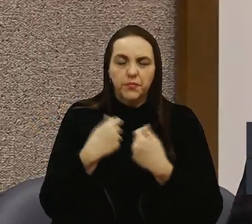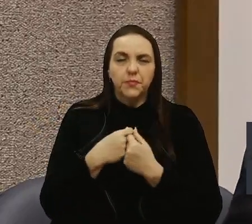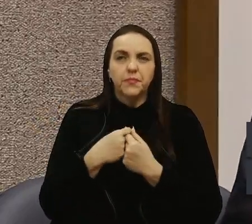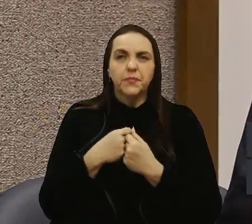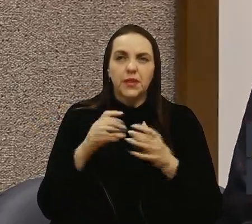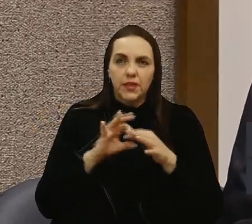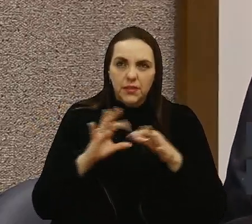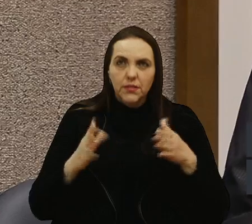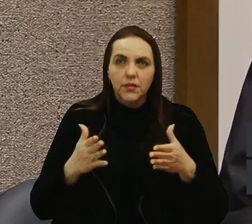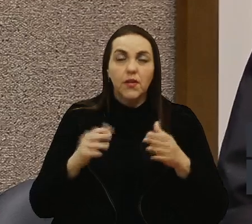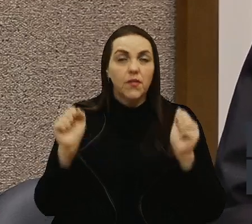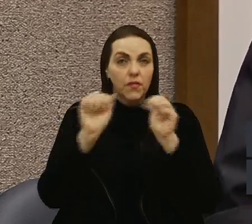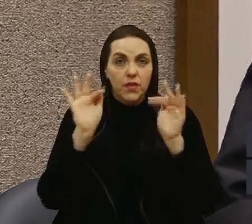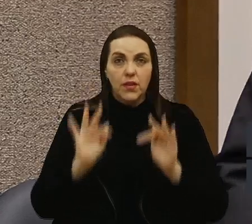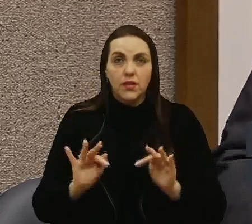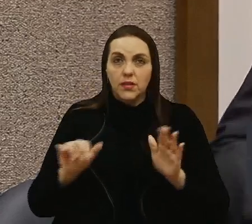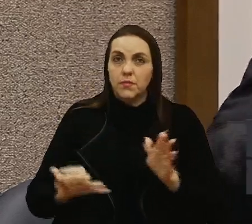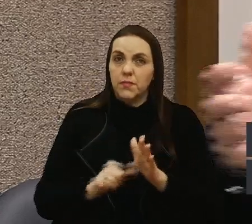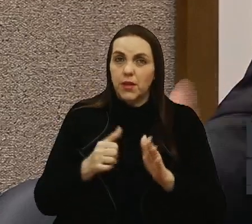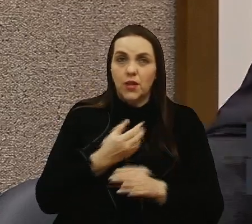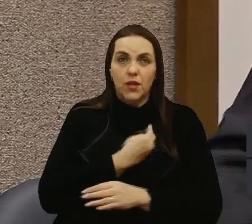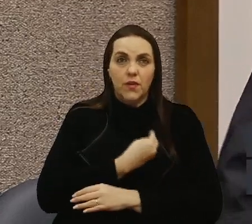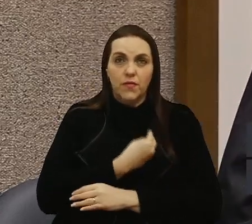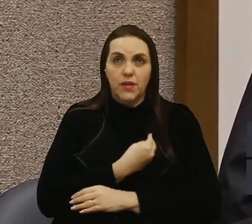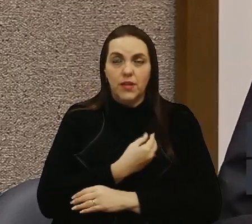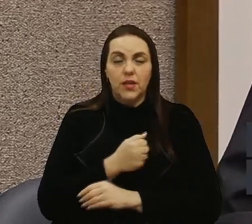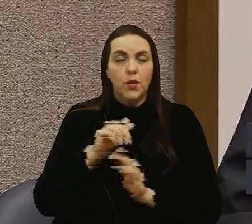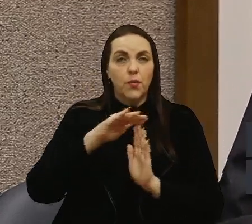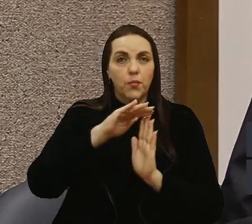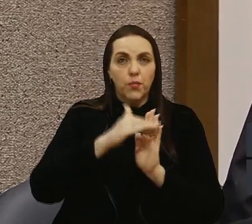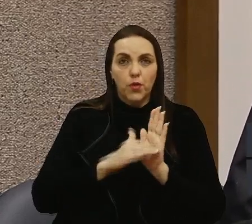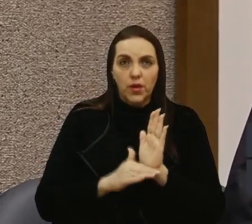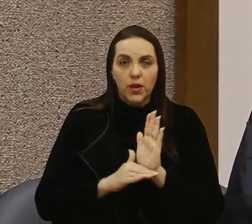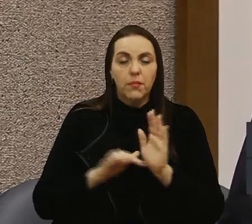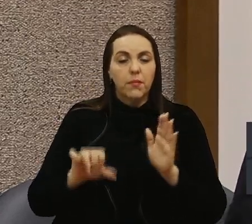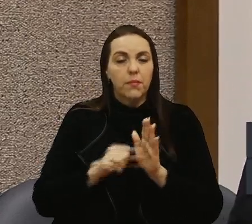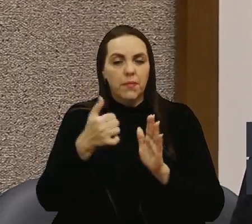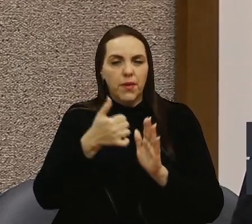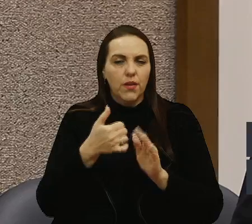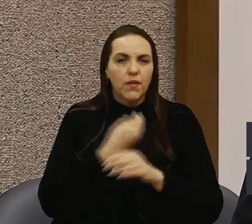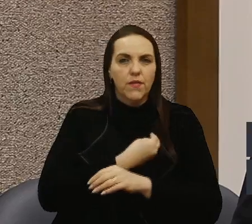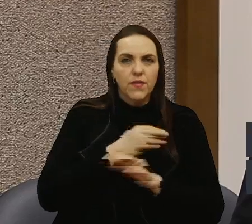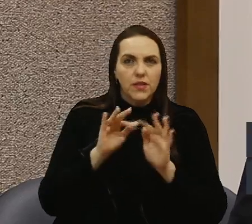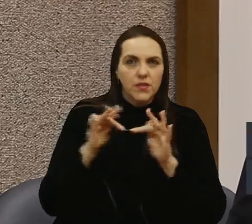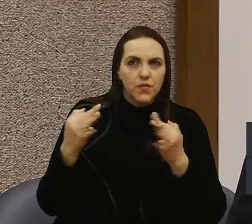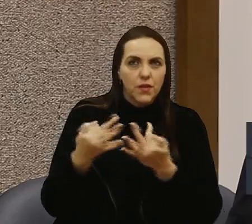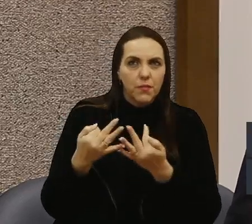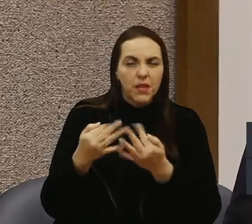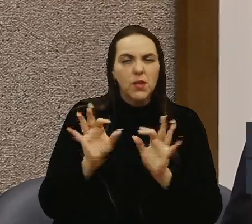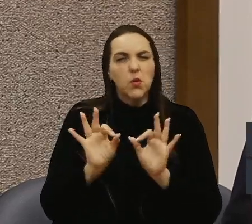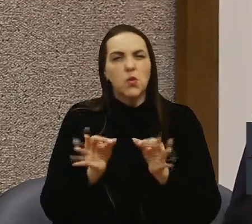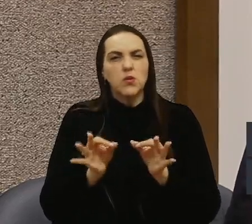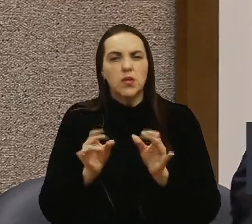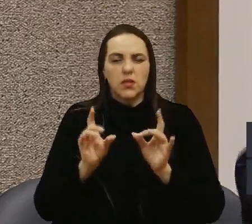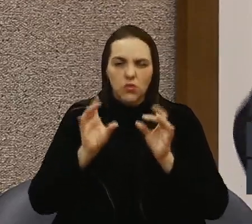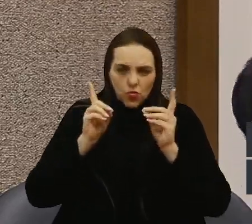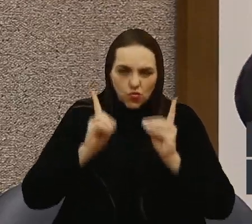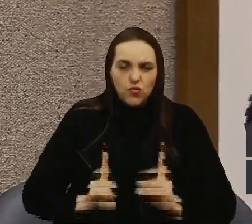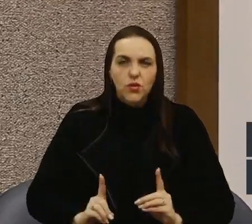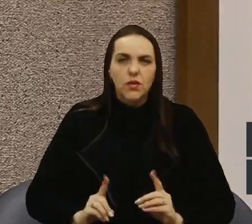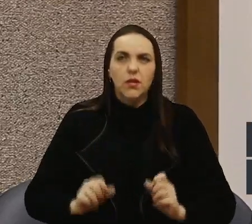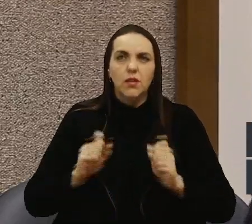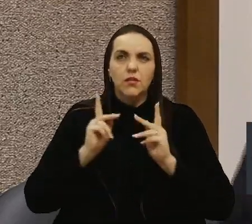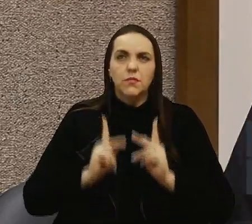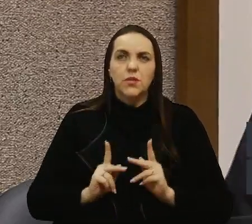porque melhora a vida. Esse programa melhora a vida das famílias e, com certeza, dá dignidade às pessoas.